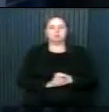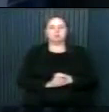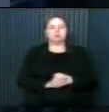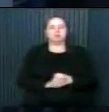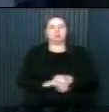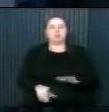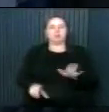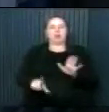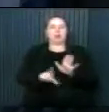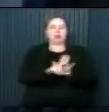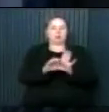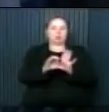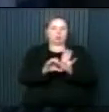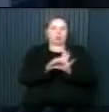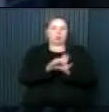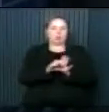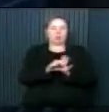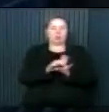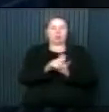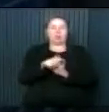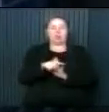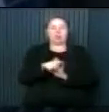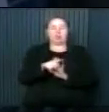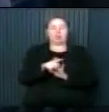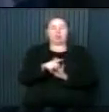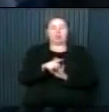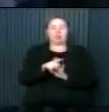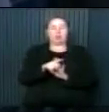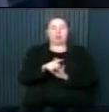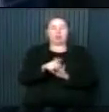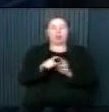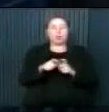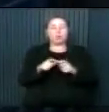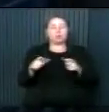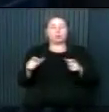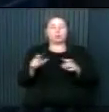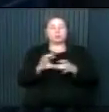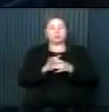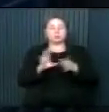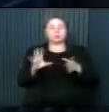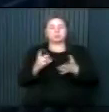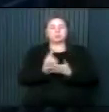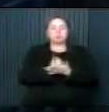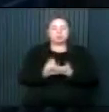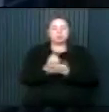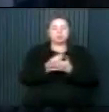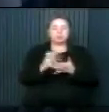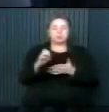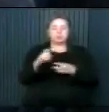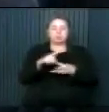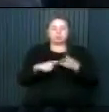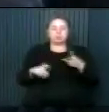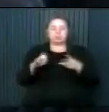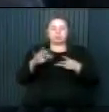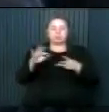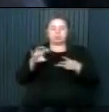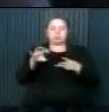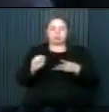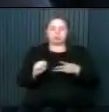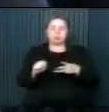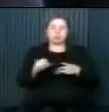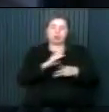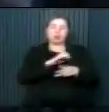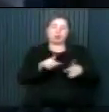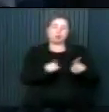complementar, ela amplia, obviamente, que as disponibilidades de caixa dos entes federados. Obviamente que ela